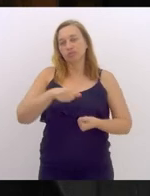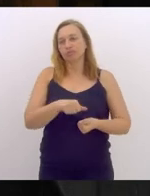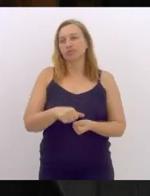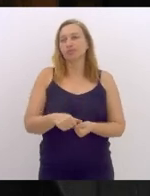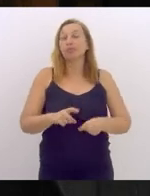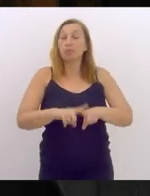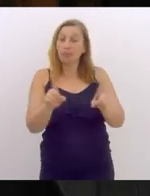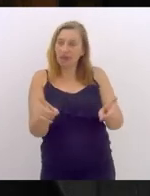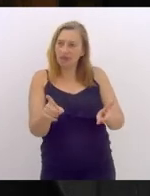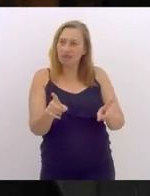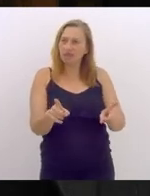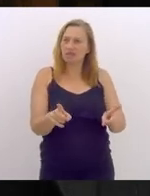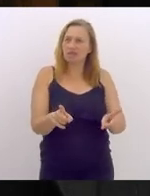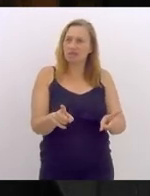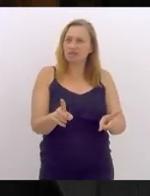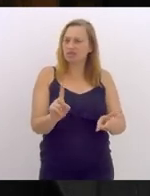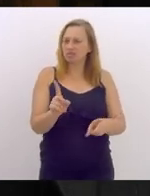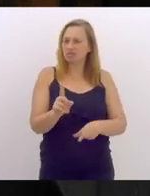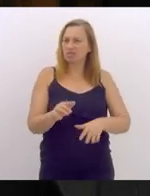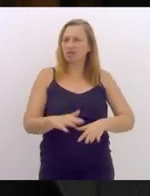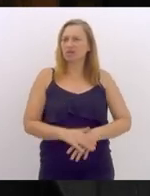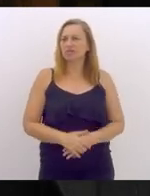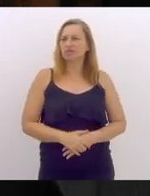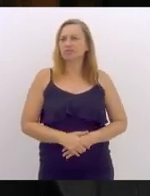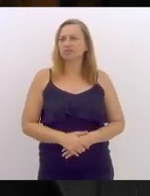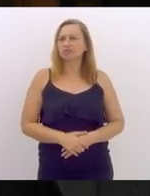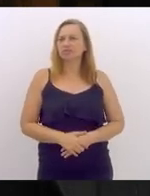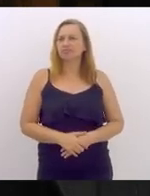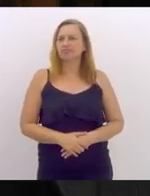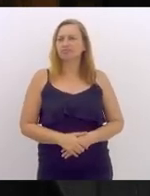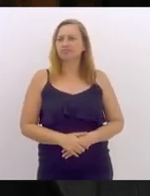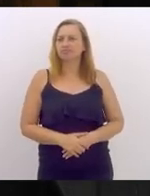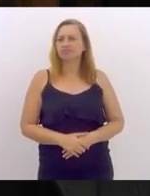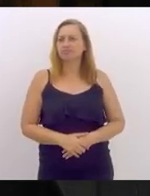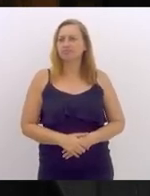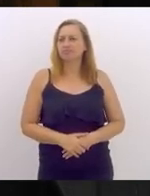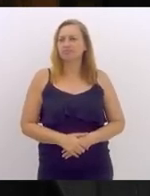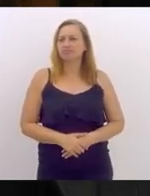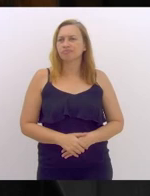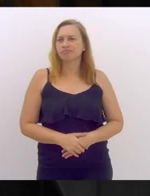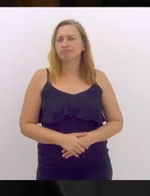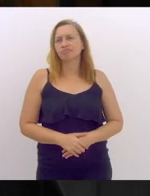mas esse quadro não é perene é um quadro provisório